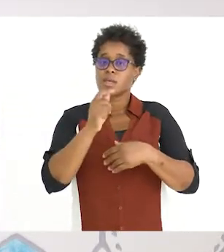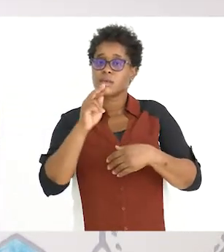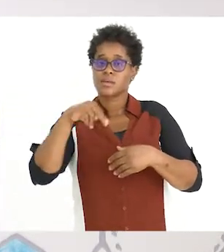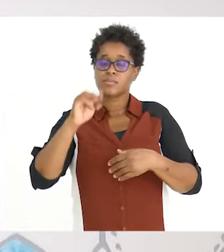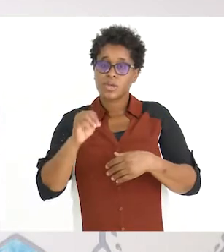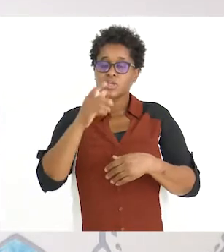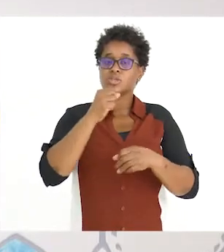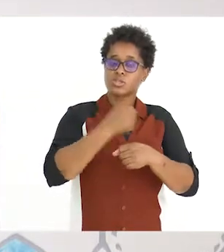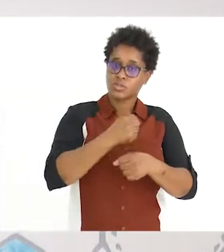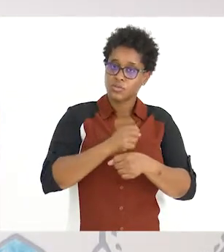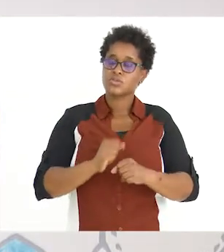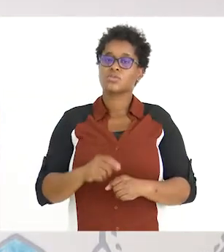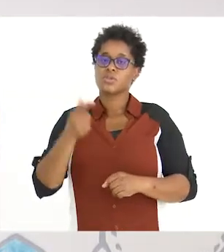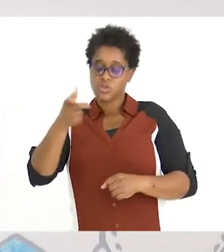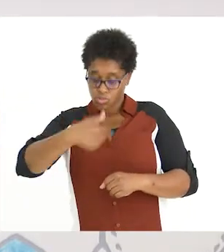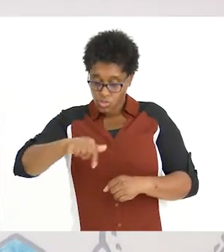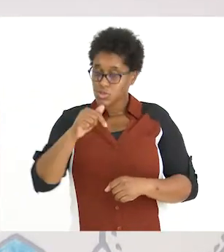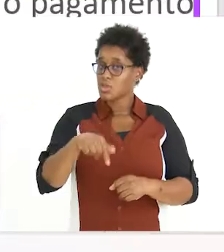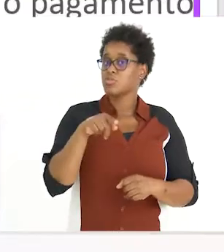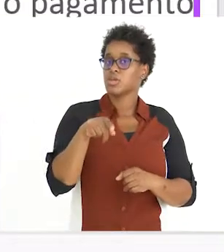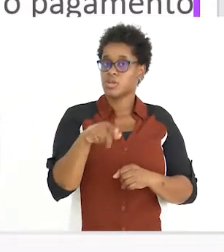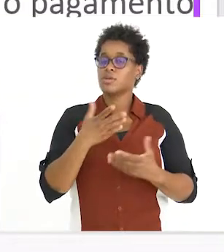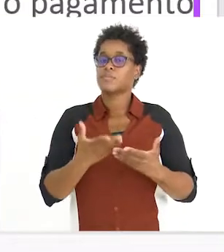serviços. Nós temos aqui então que